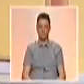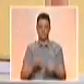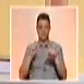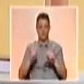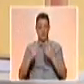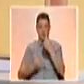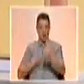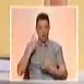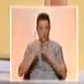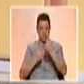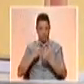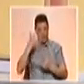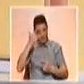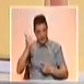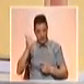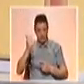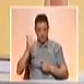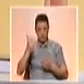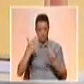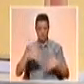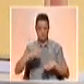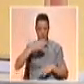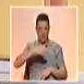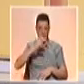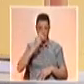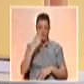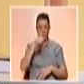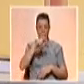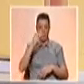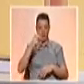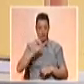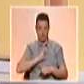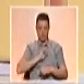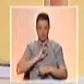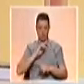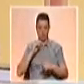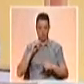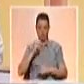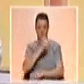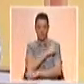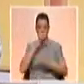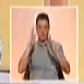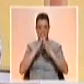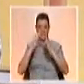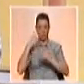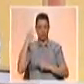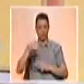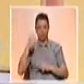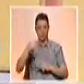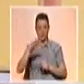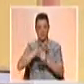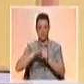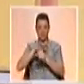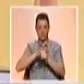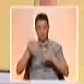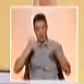Aqui estão algumas ideias. Paula, dentro da nossa casa, no dia-a-dia, deve haver situações em que